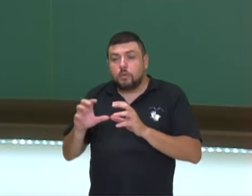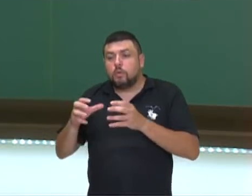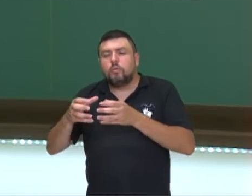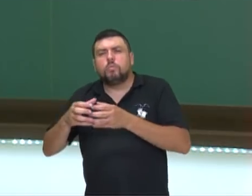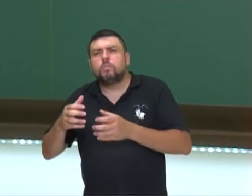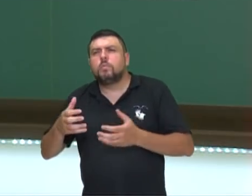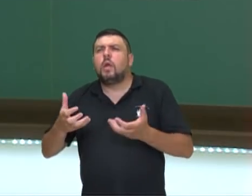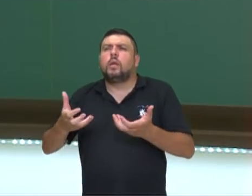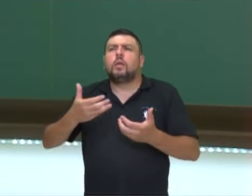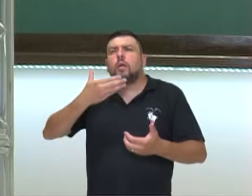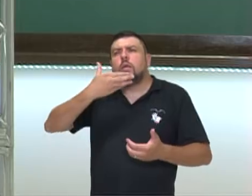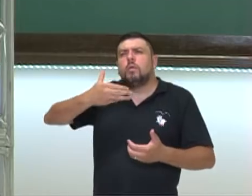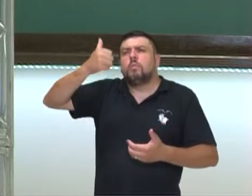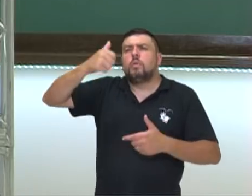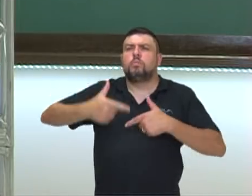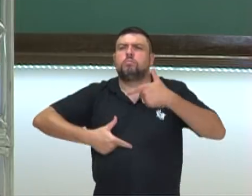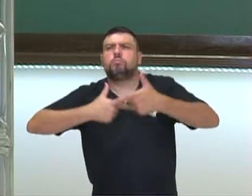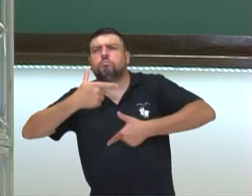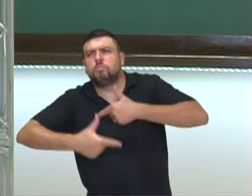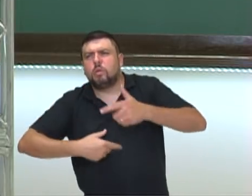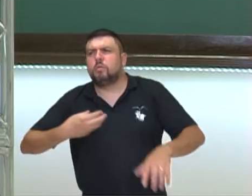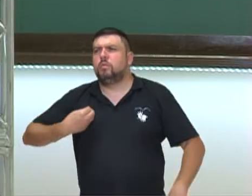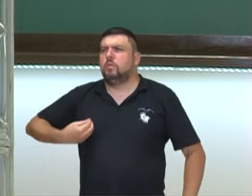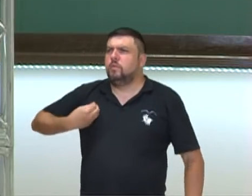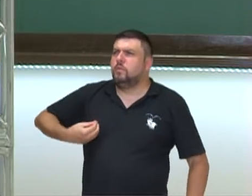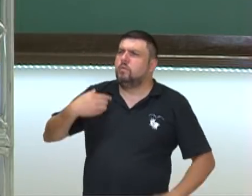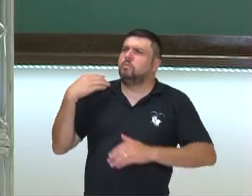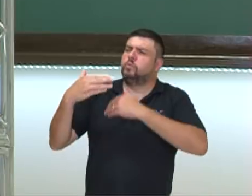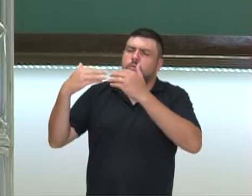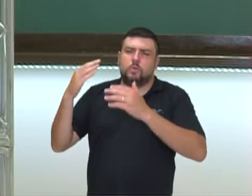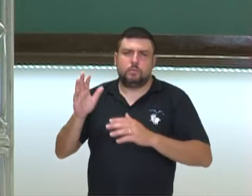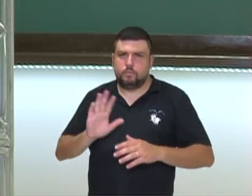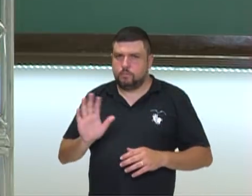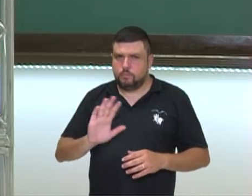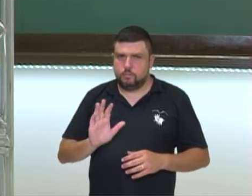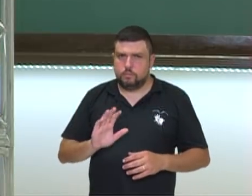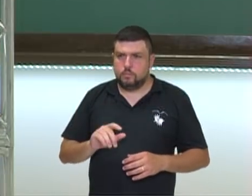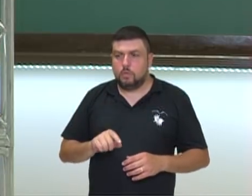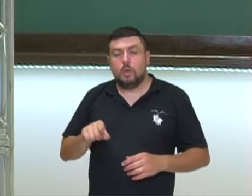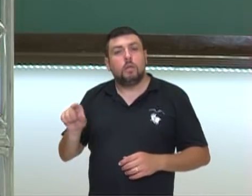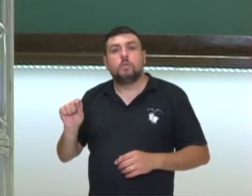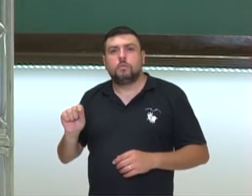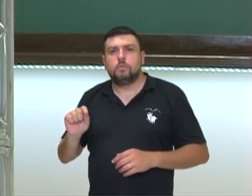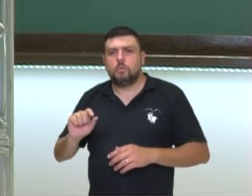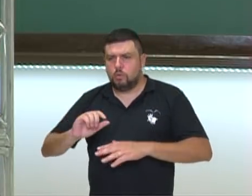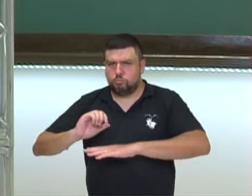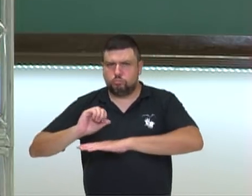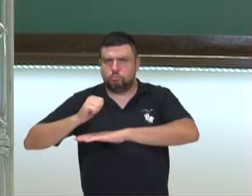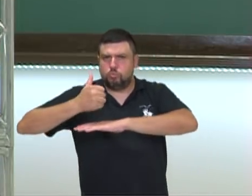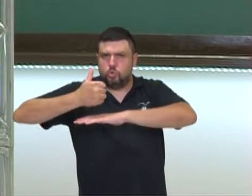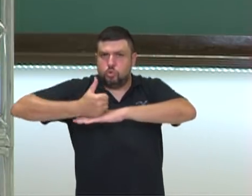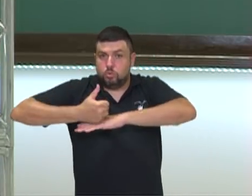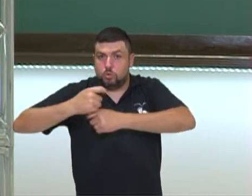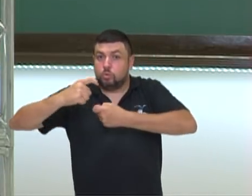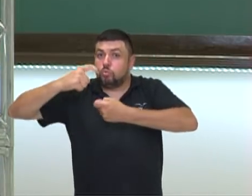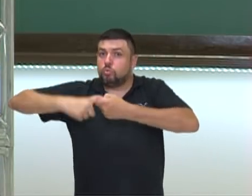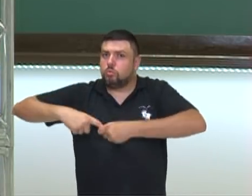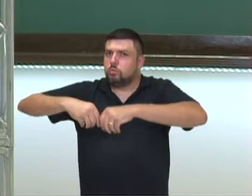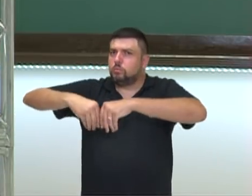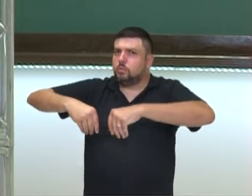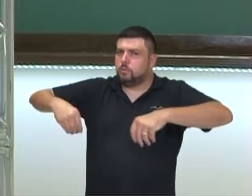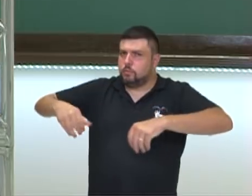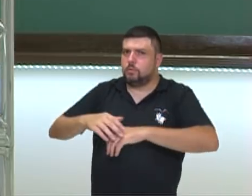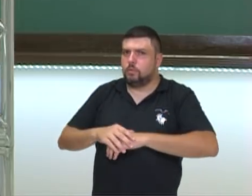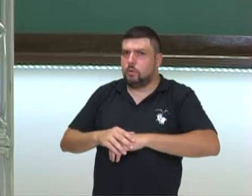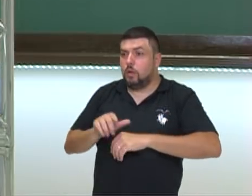melhores condições de trabalho e de vida. No caso dos coronéis, estamos falando de grandes proprietários de terra. Estamos